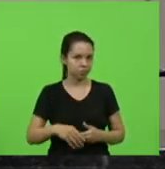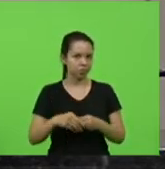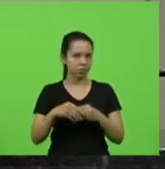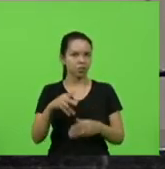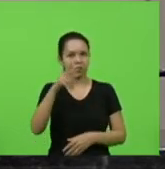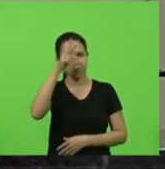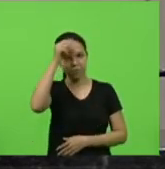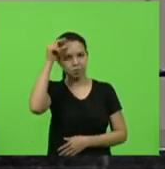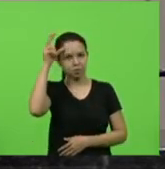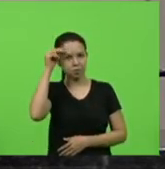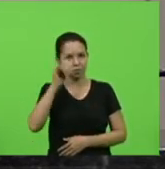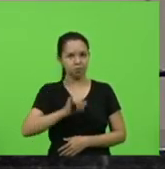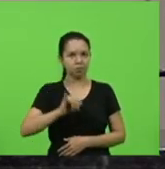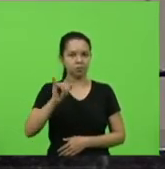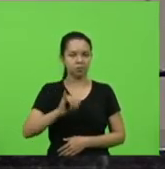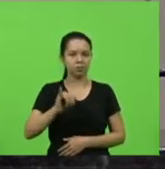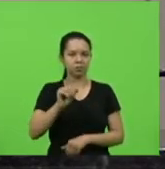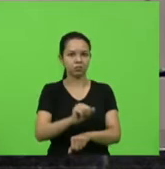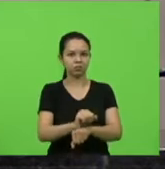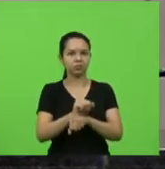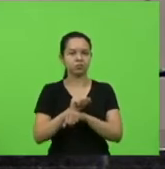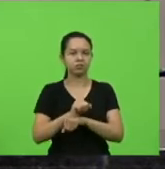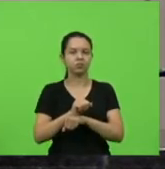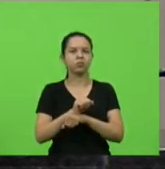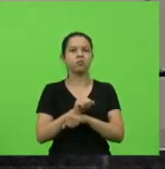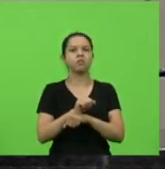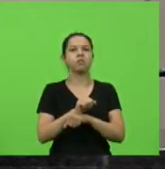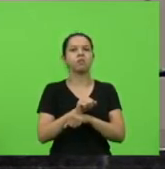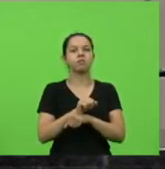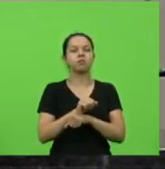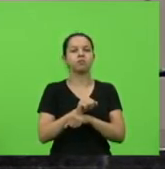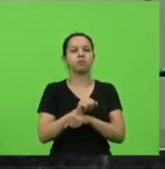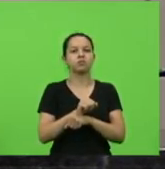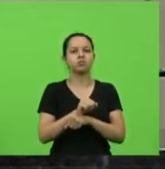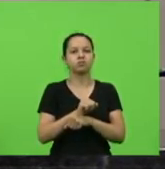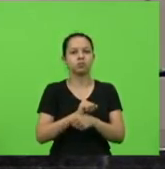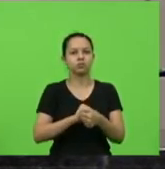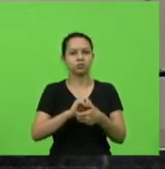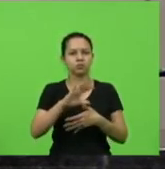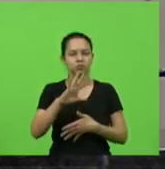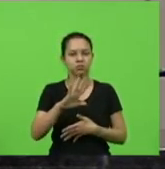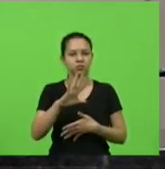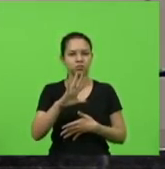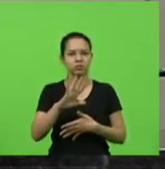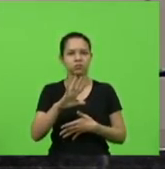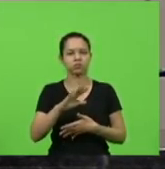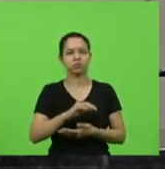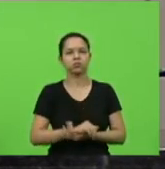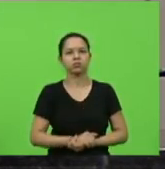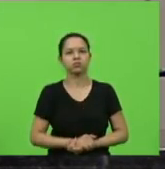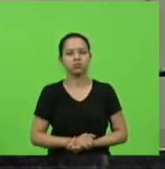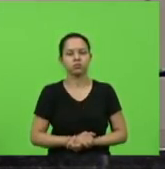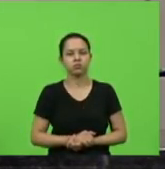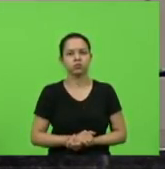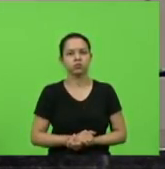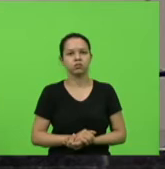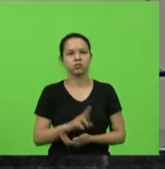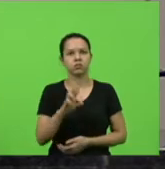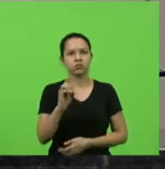suspensão da live Roda Bicha, que marcaria a